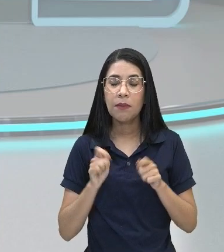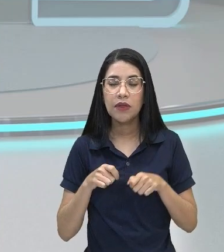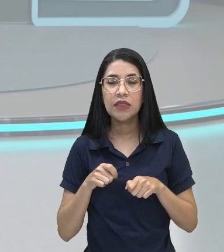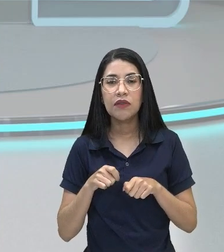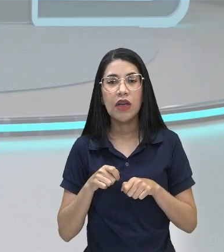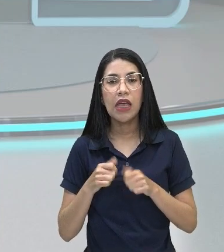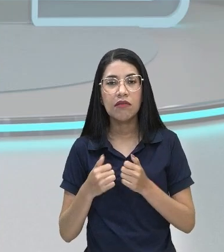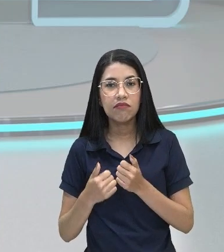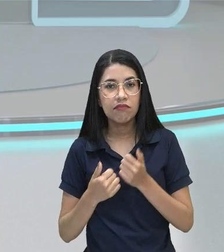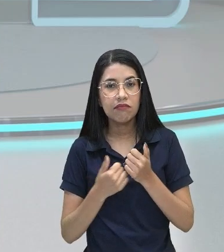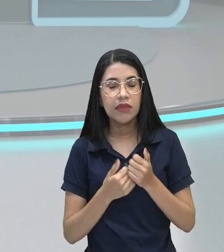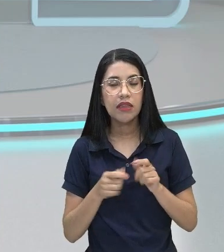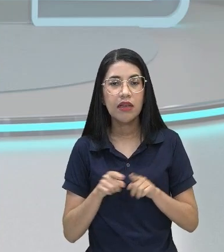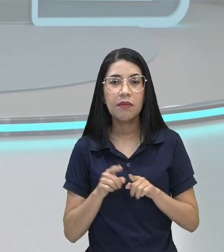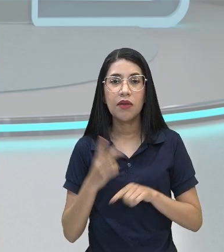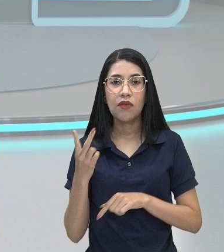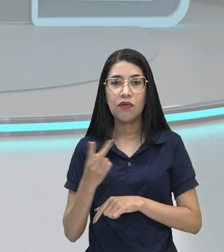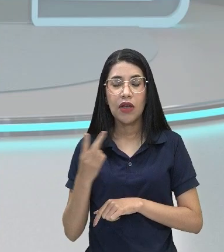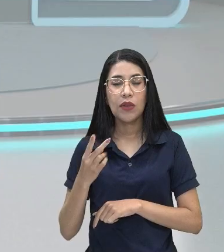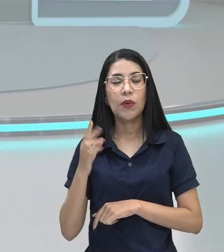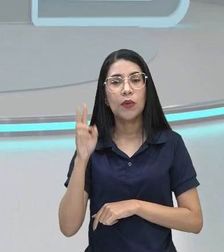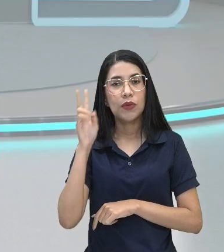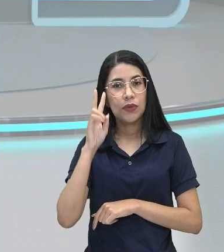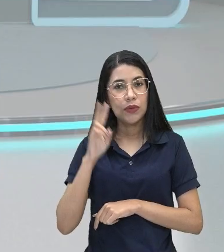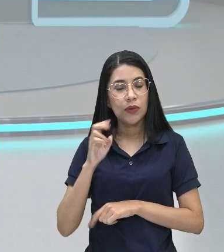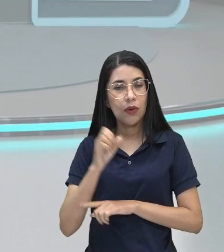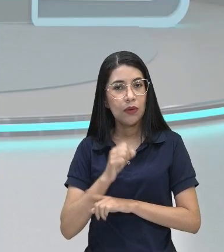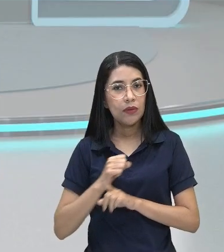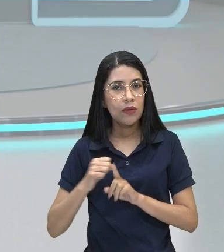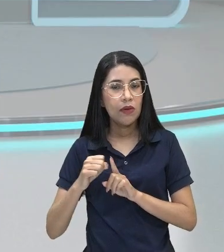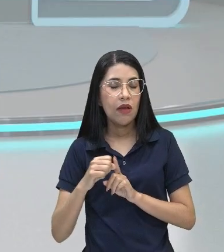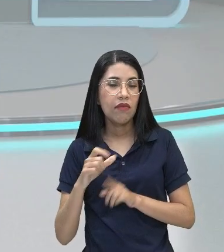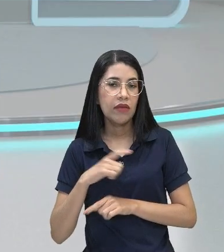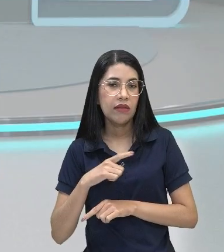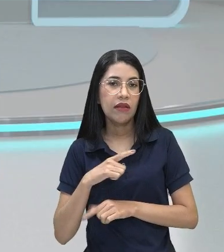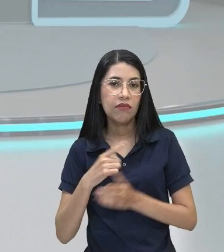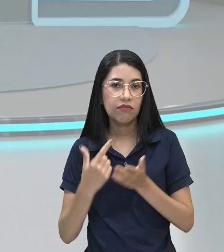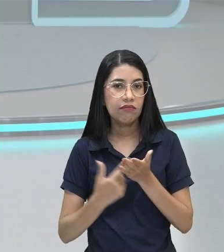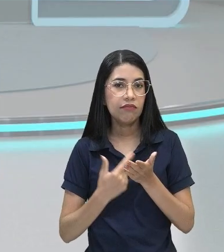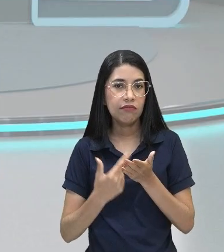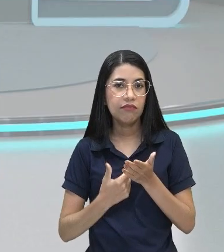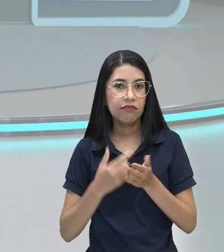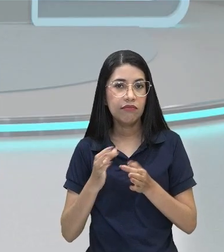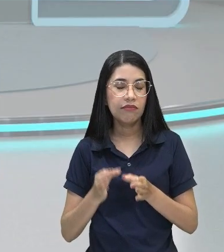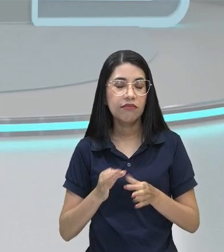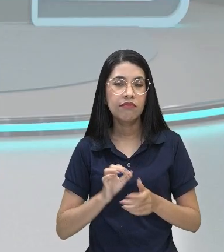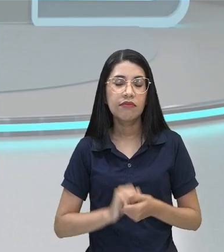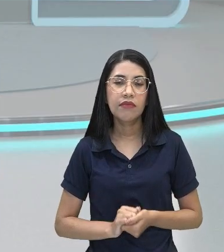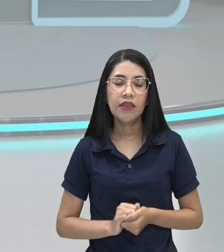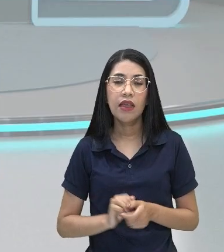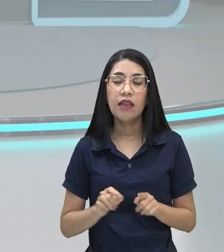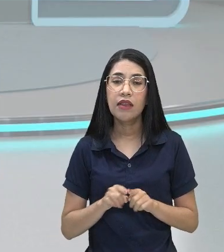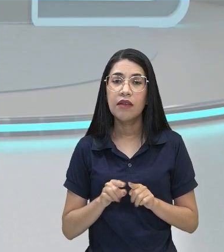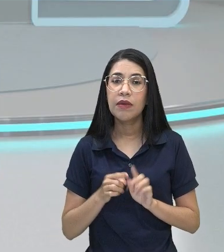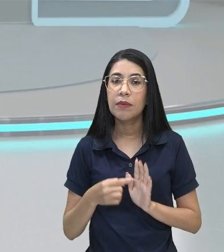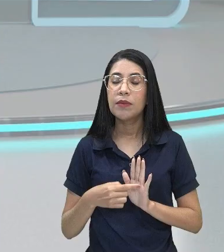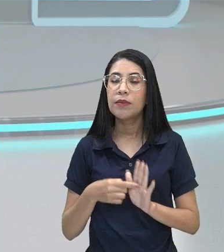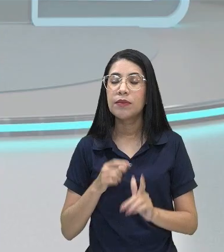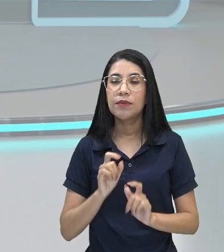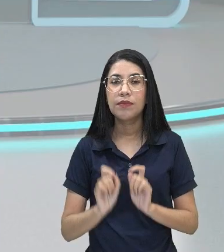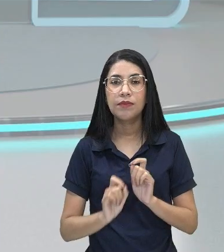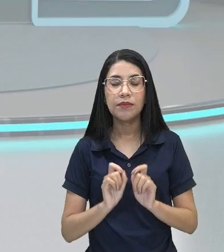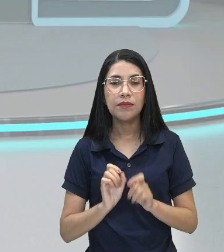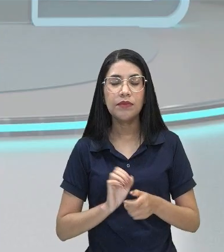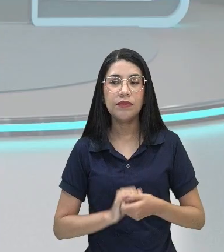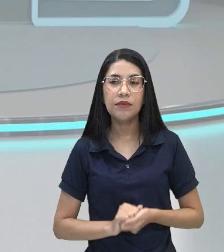reforçar o valor histórico e social da obra. E isso vai demonstrar o